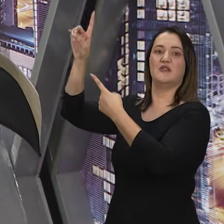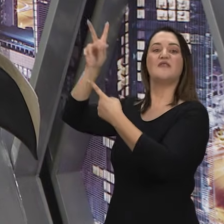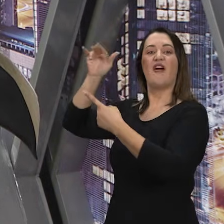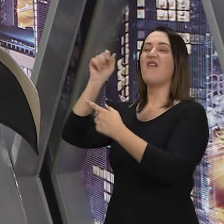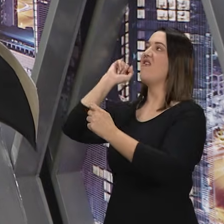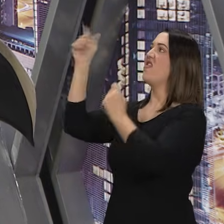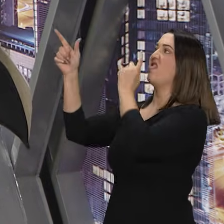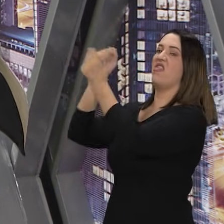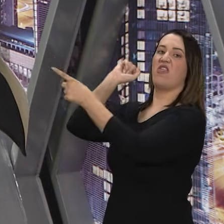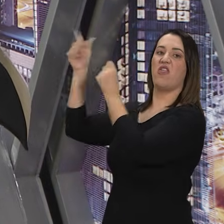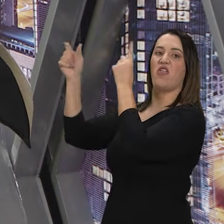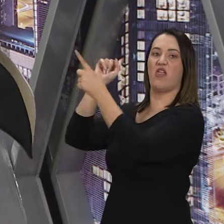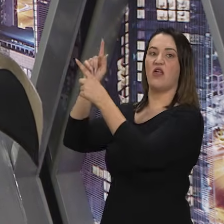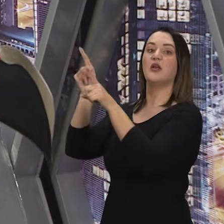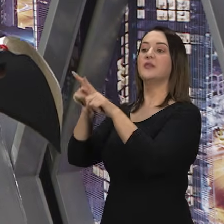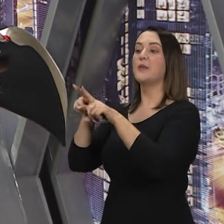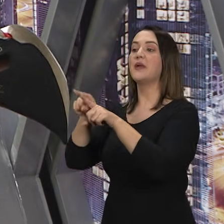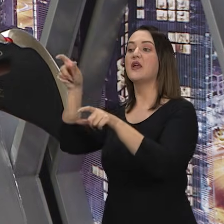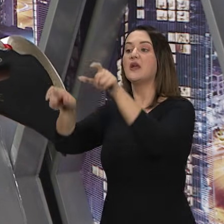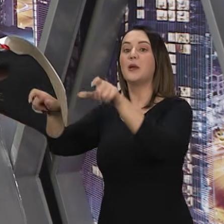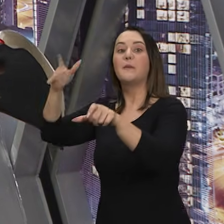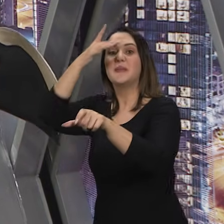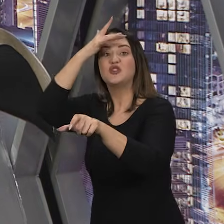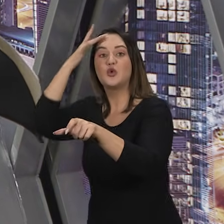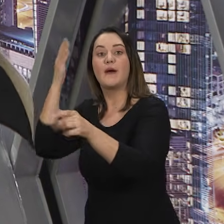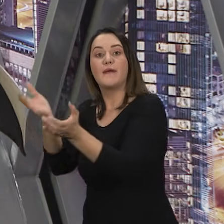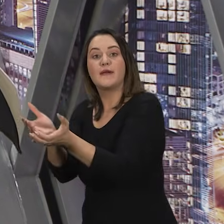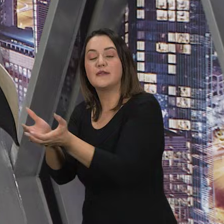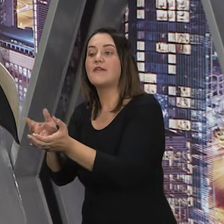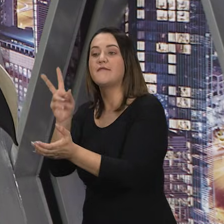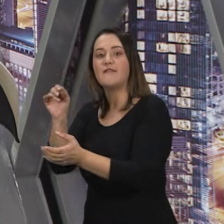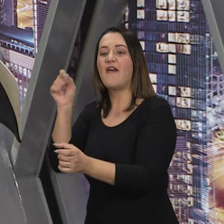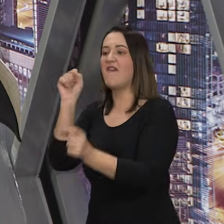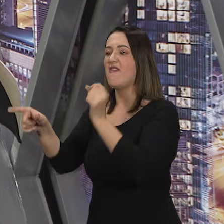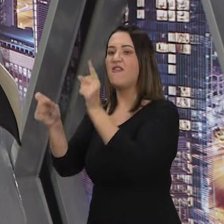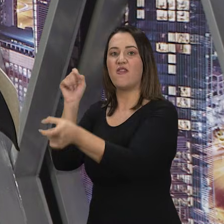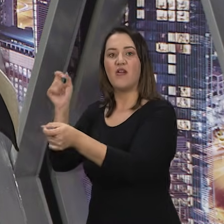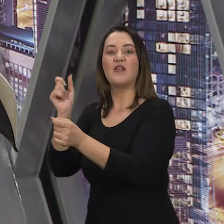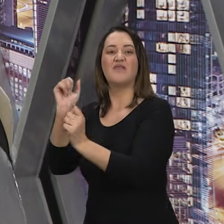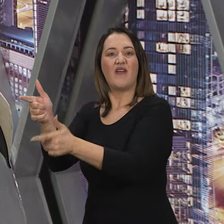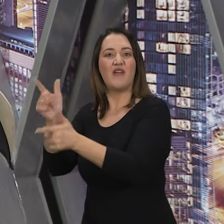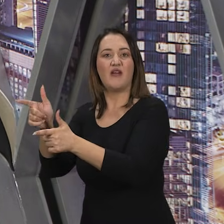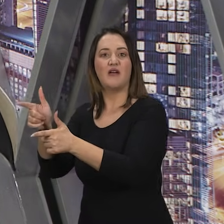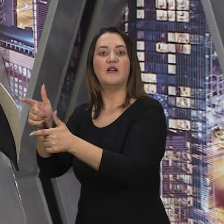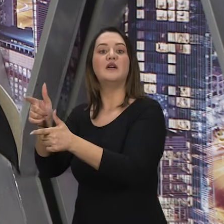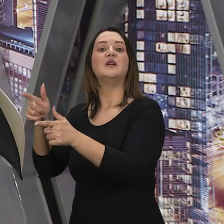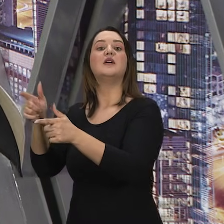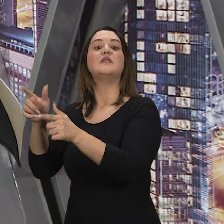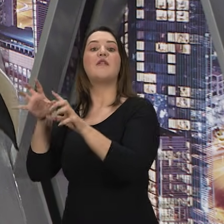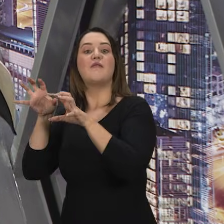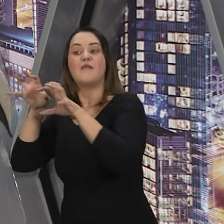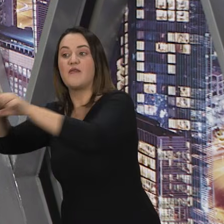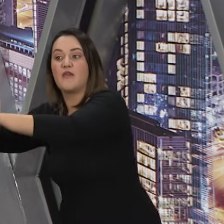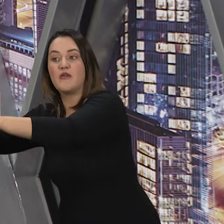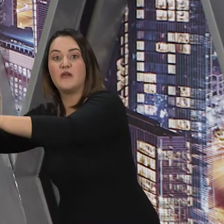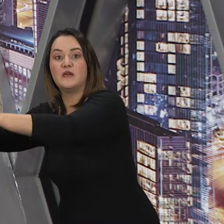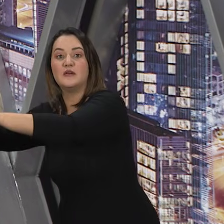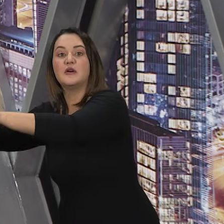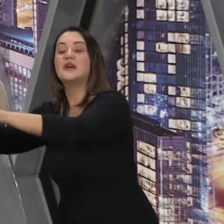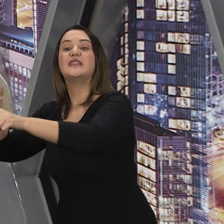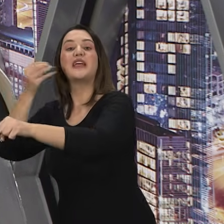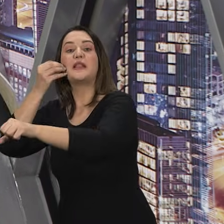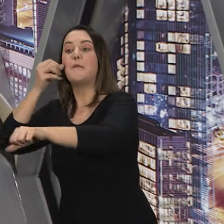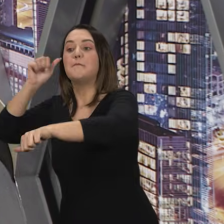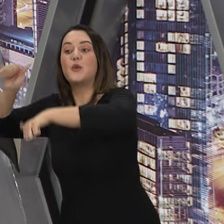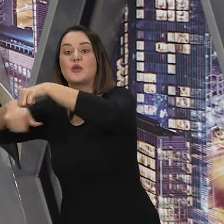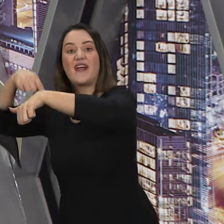proferir palavras contra o Altíssimo, iria magoar os santos do Altíssimo, iria cuidar em mudar os tempos e a lei,